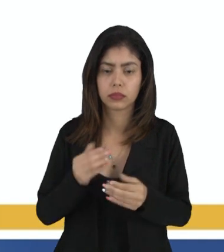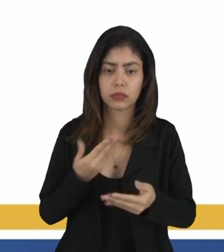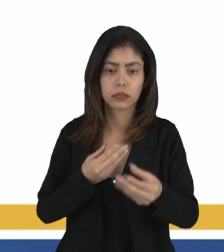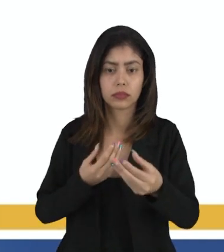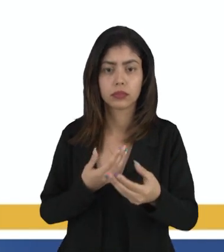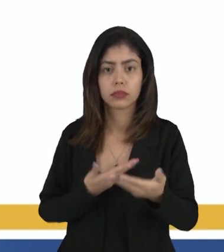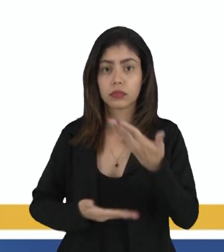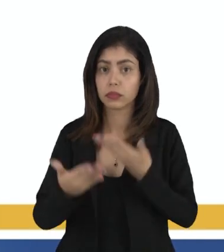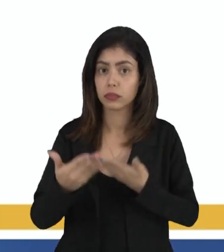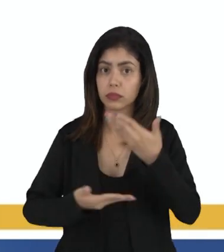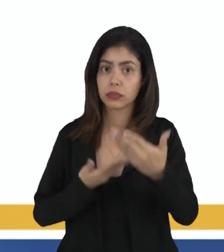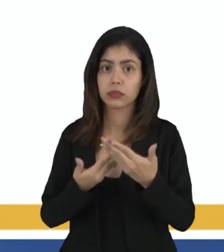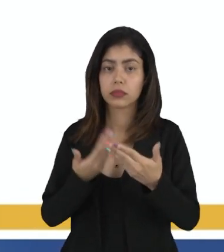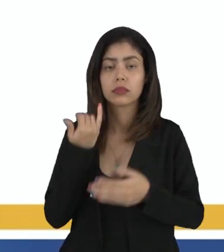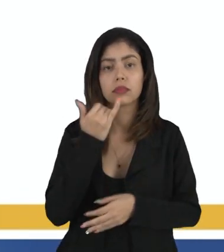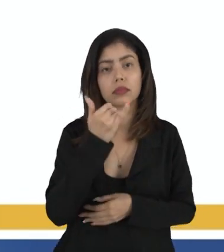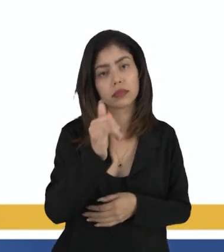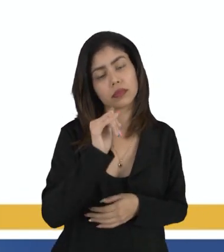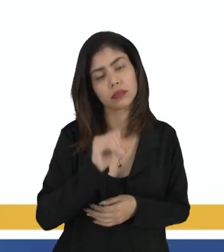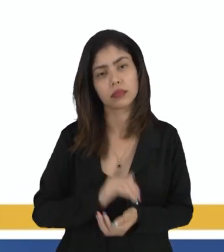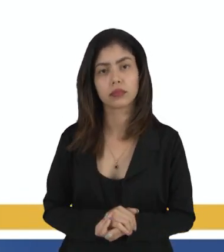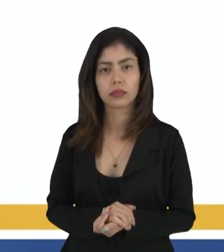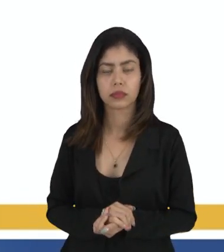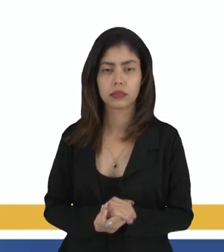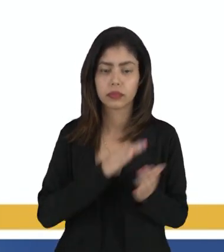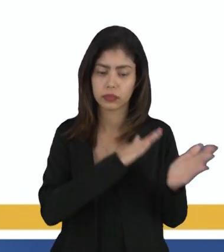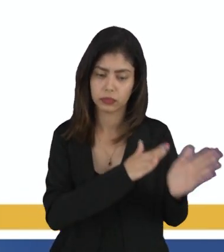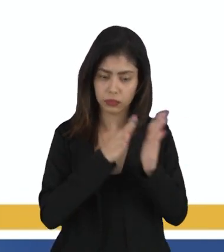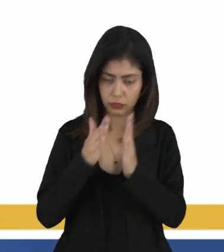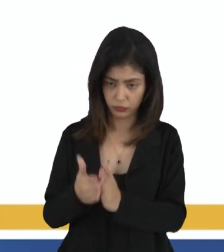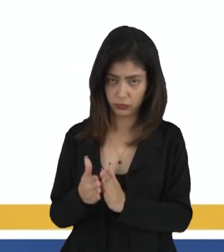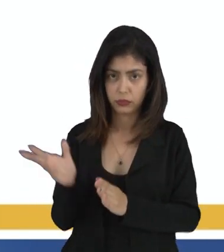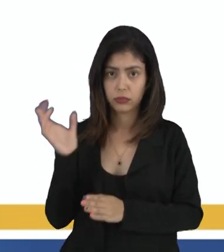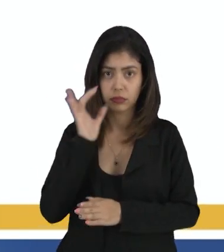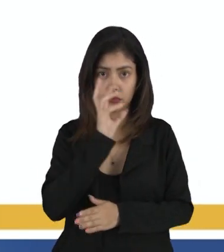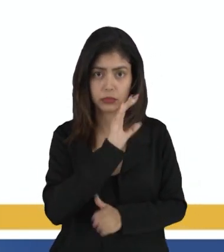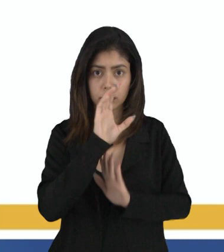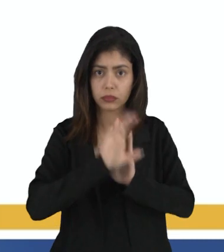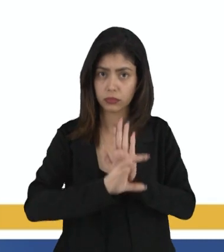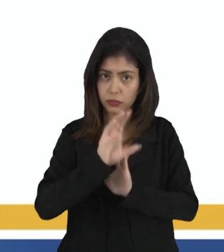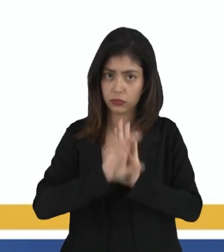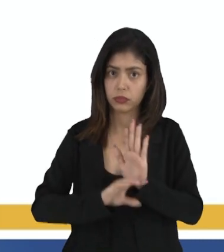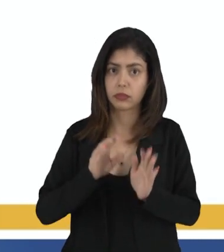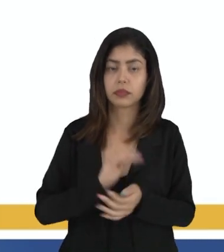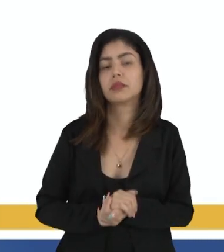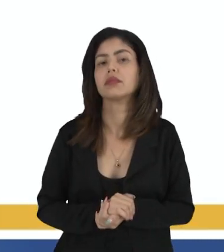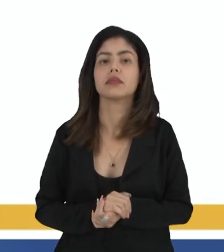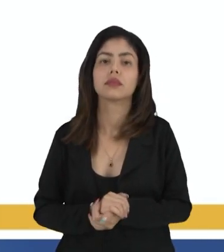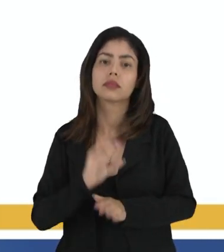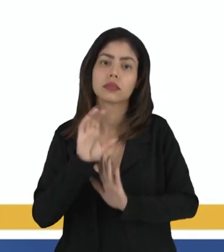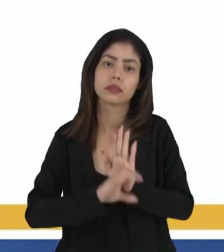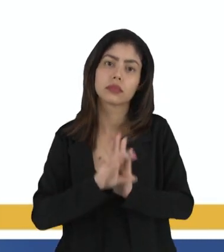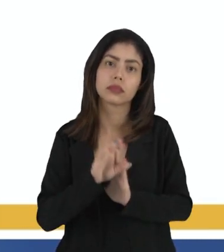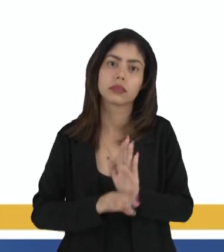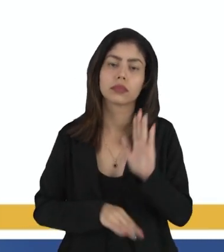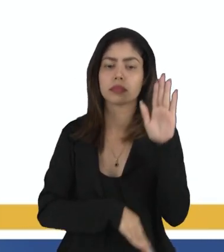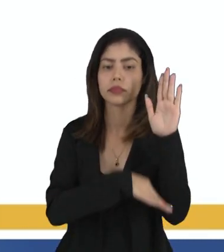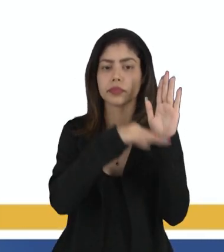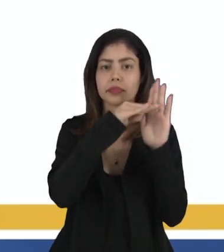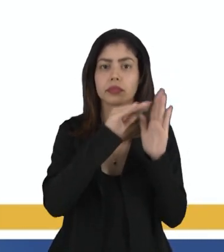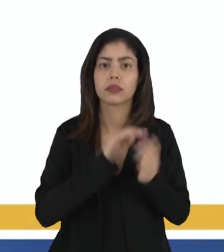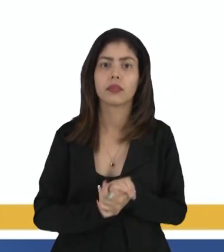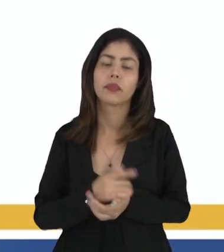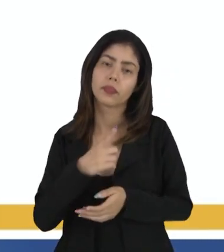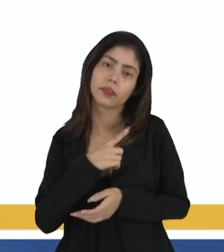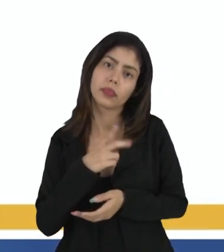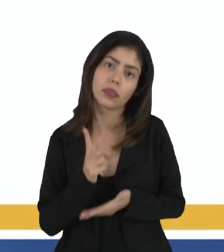transferido calor de um corpo para o outro. Essa passagem é o conceito de calor. E a energia, E no caso, o conceito de temperatura é exatamente o que